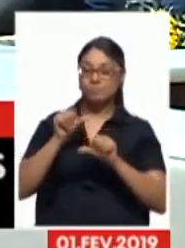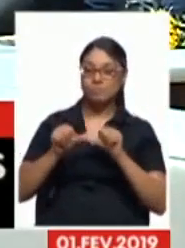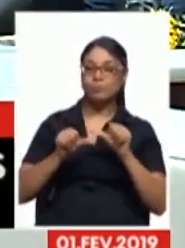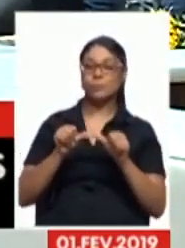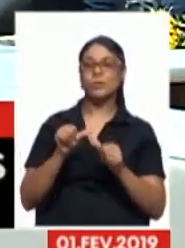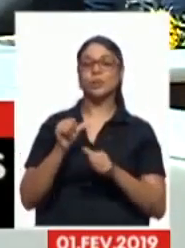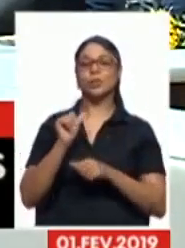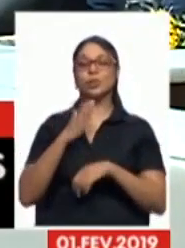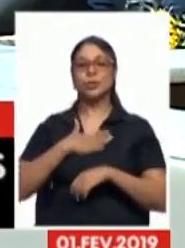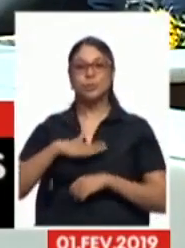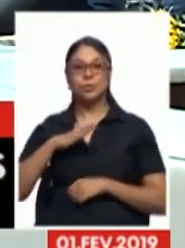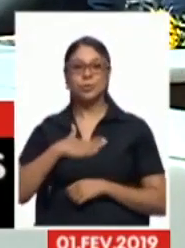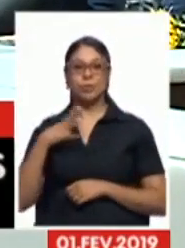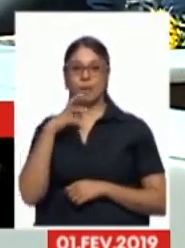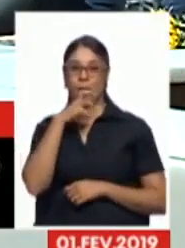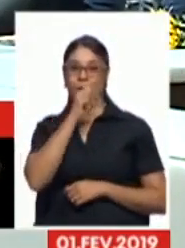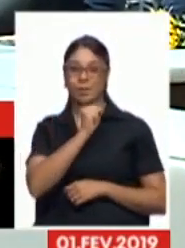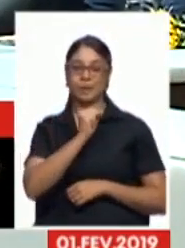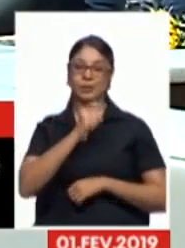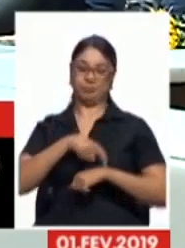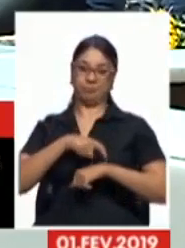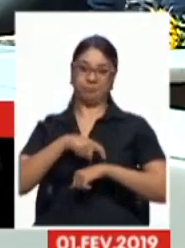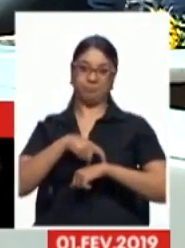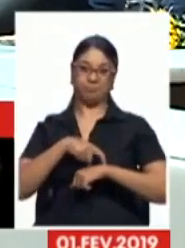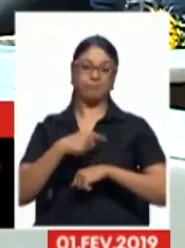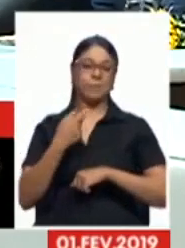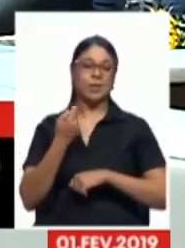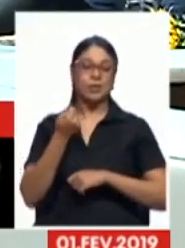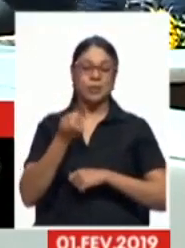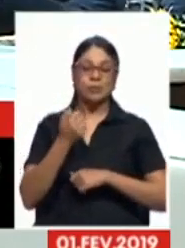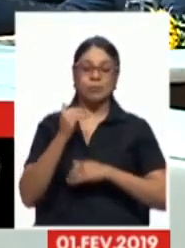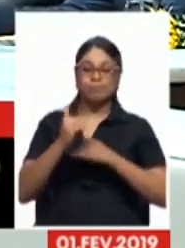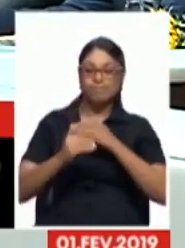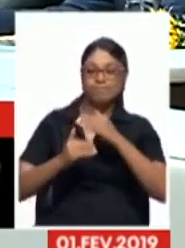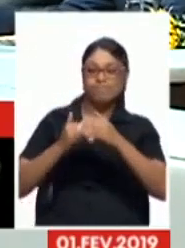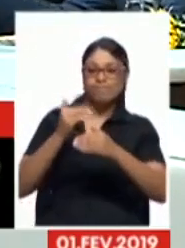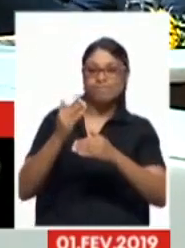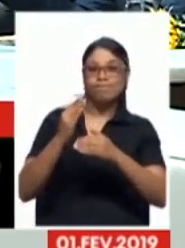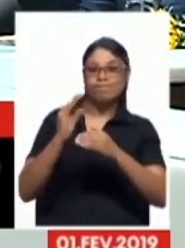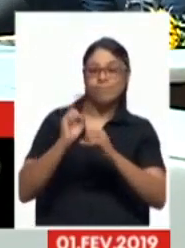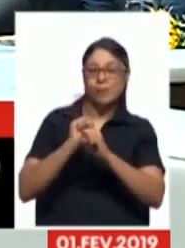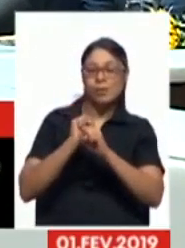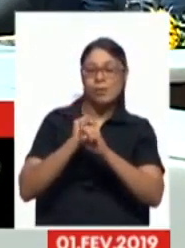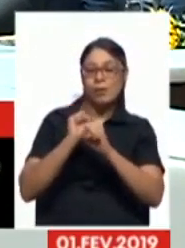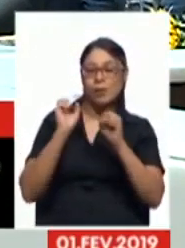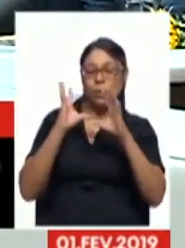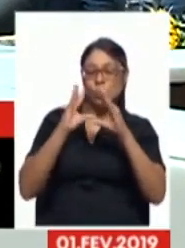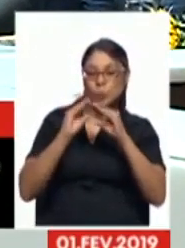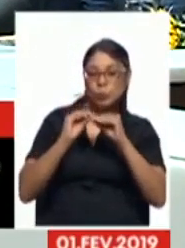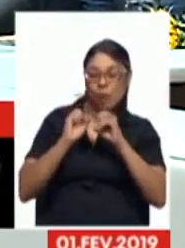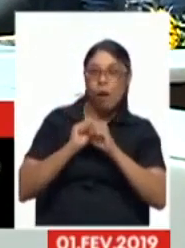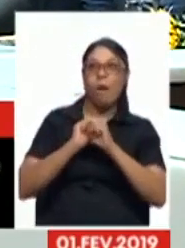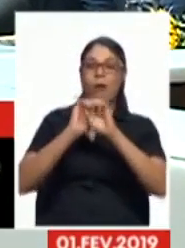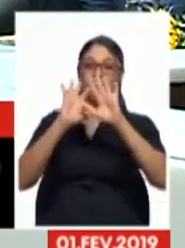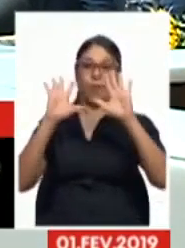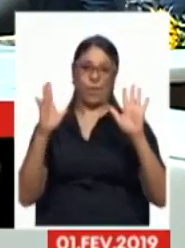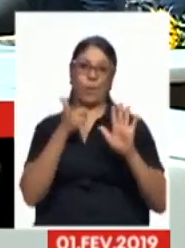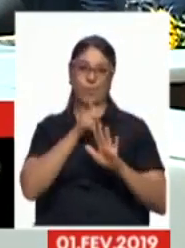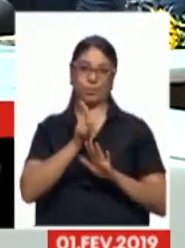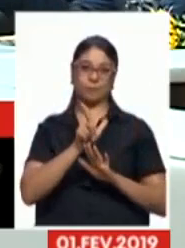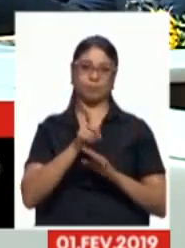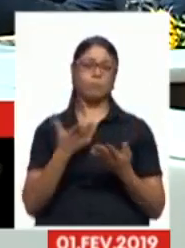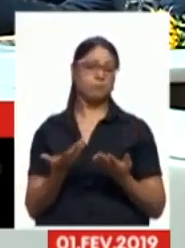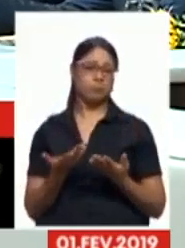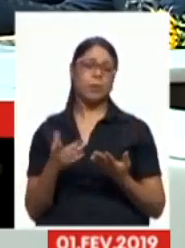dos tempos, e que é só aos poucos que o escuro fica claro. Nossos objetivos aqui